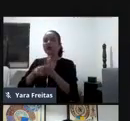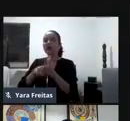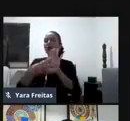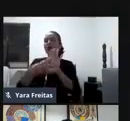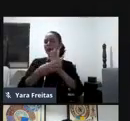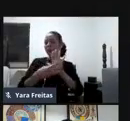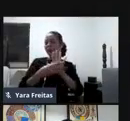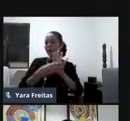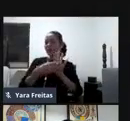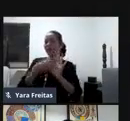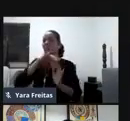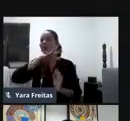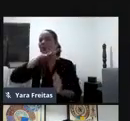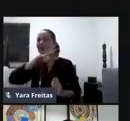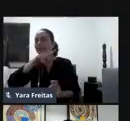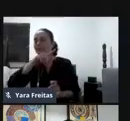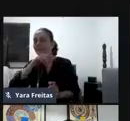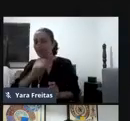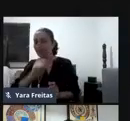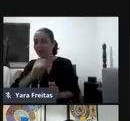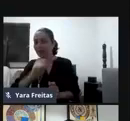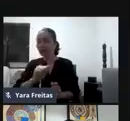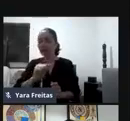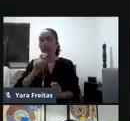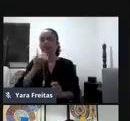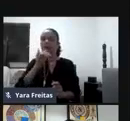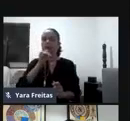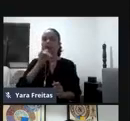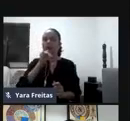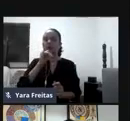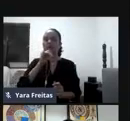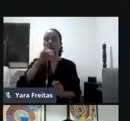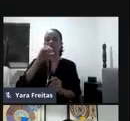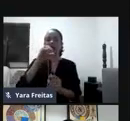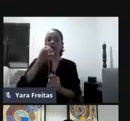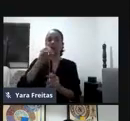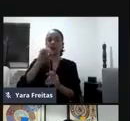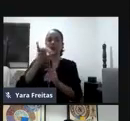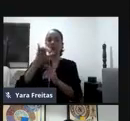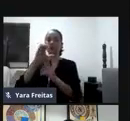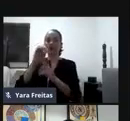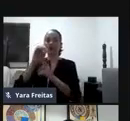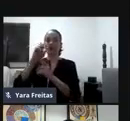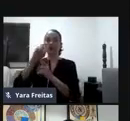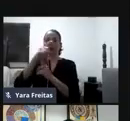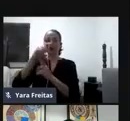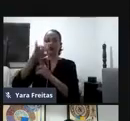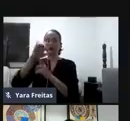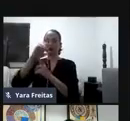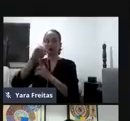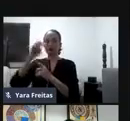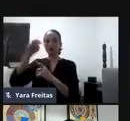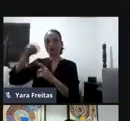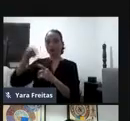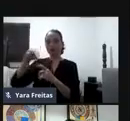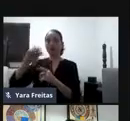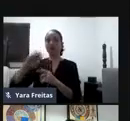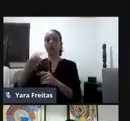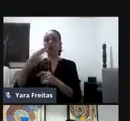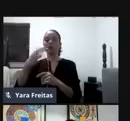animais de que o dióxido de nitrogênio, o monóxido de carbono, todas essas